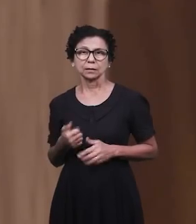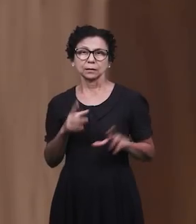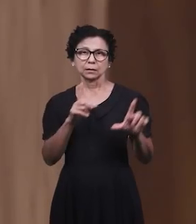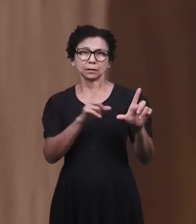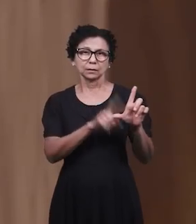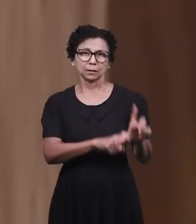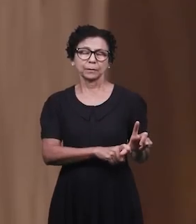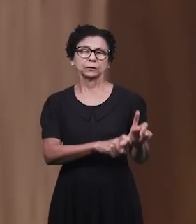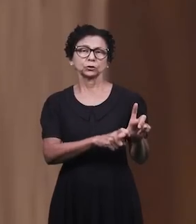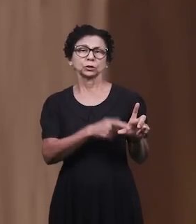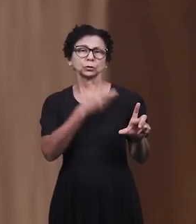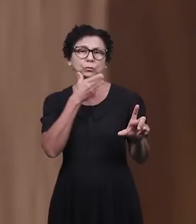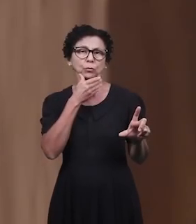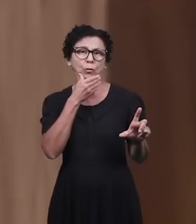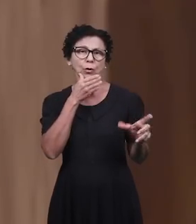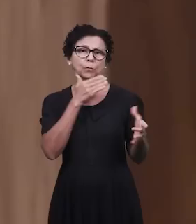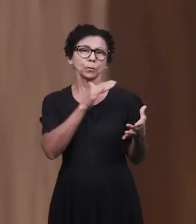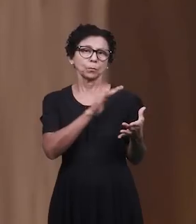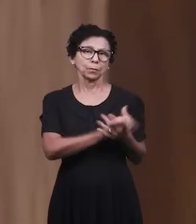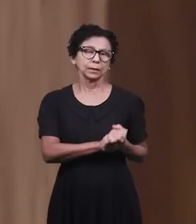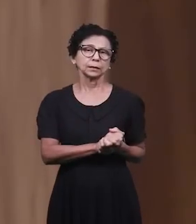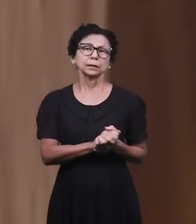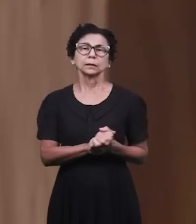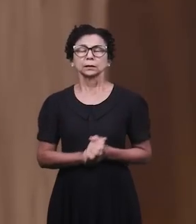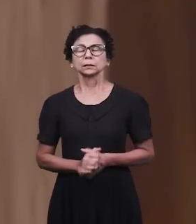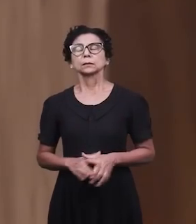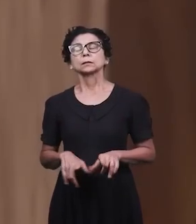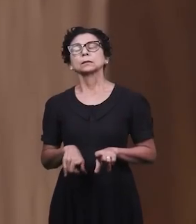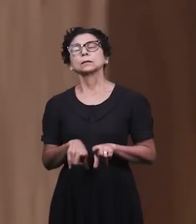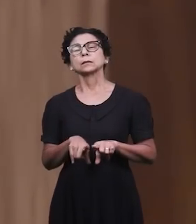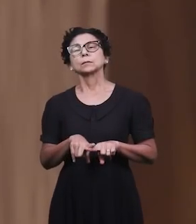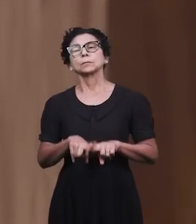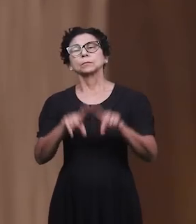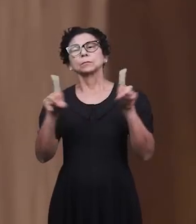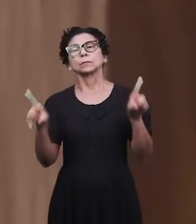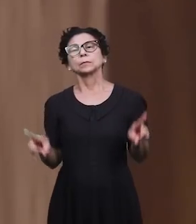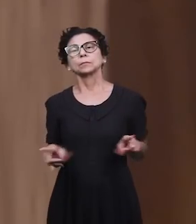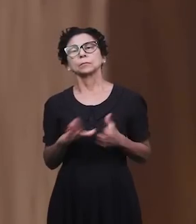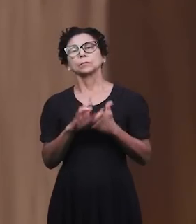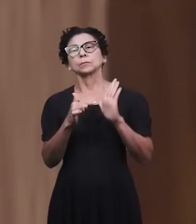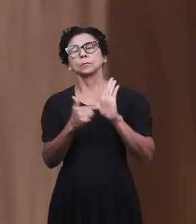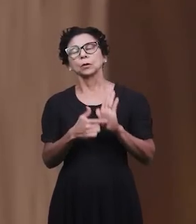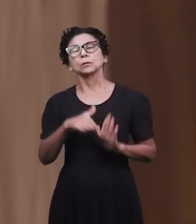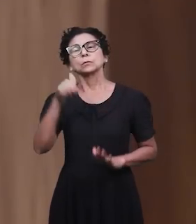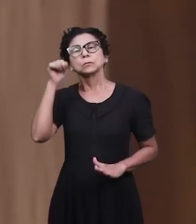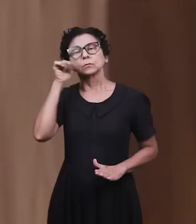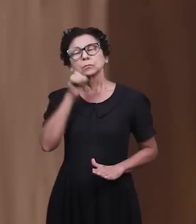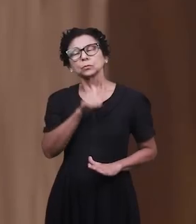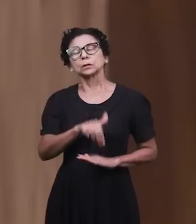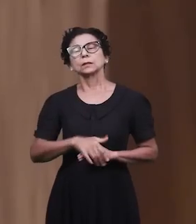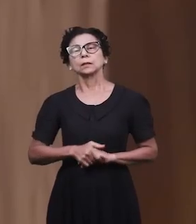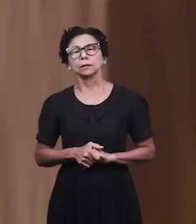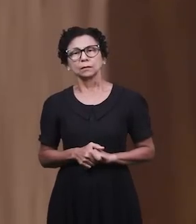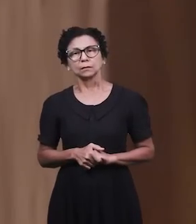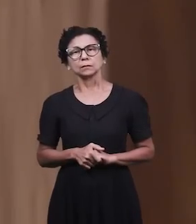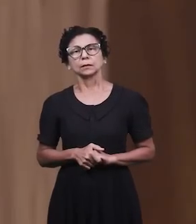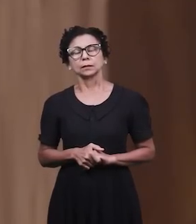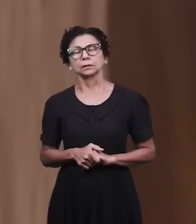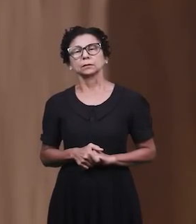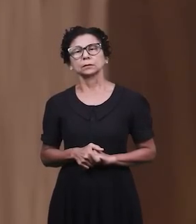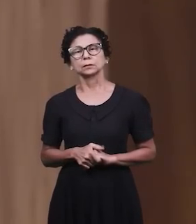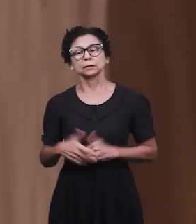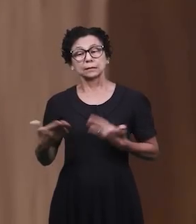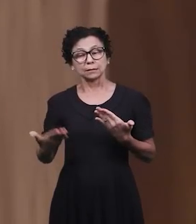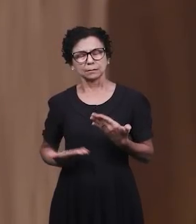trabalharam e dispuseram os seus bens a serviço do Senhor Jesus. Então as mulheres são exemplo de servas de Deus